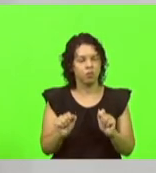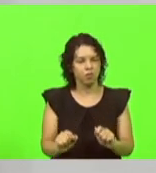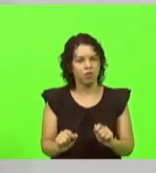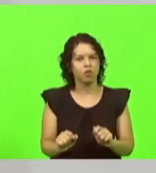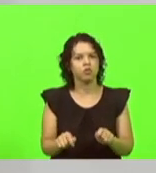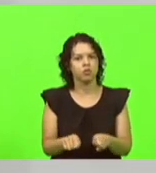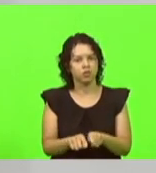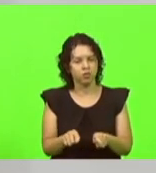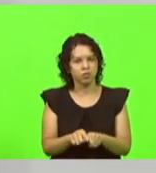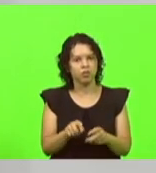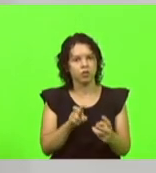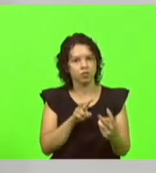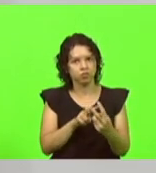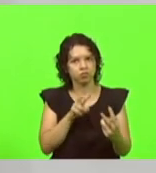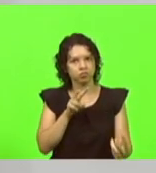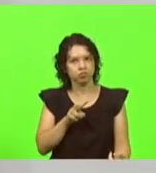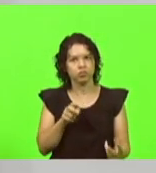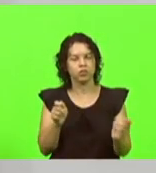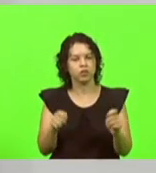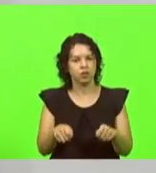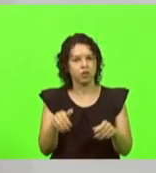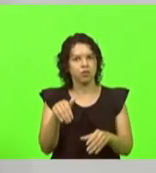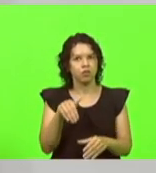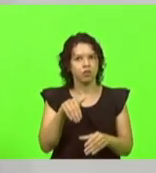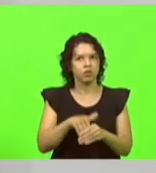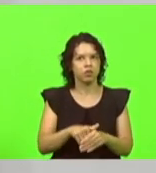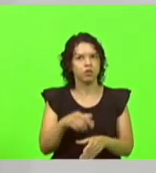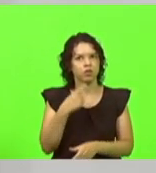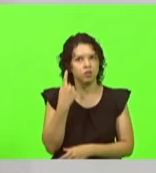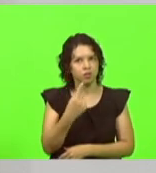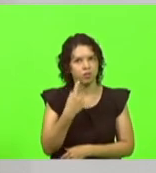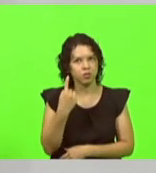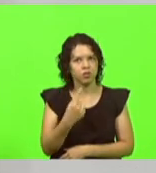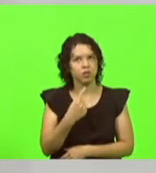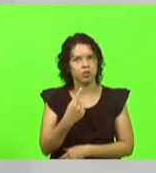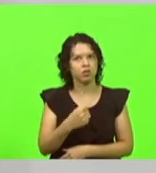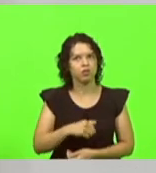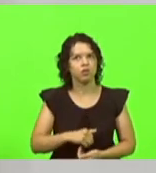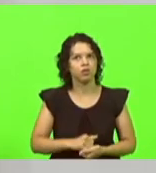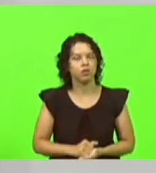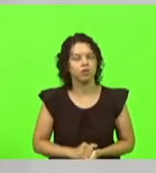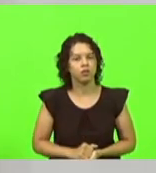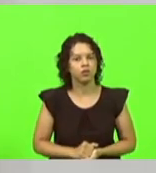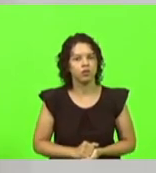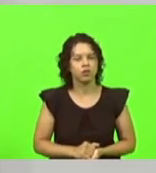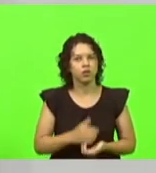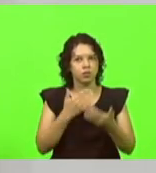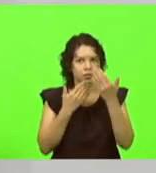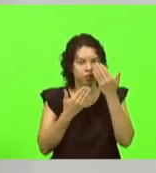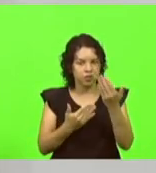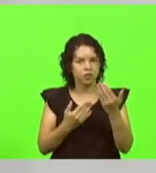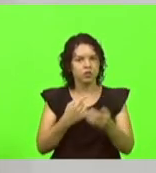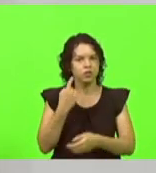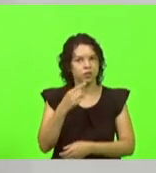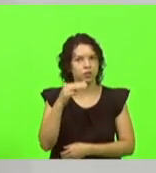também tido a oportunidade de votar, mas uma grande deputada. Obrigado, deputada Marlene